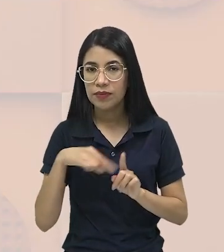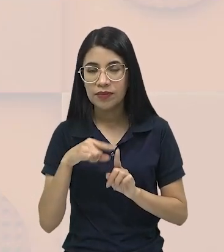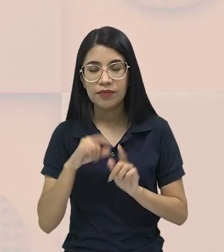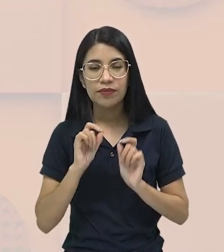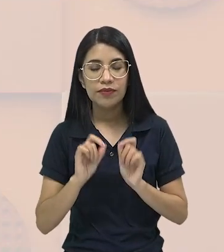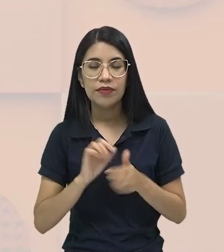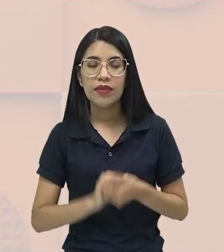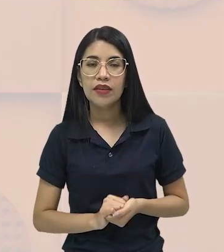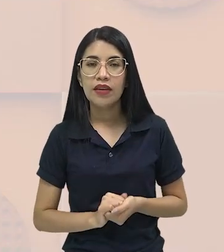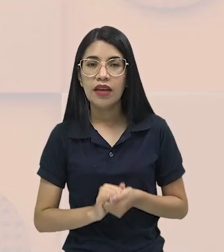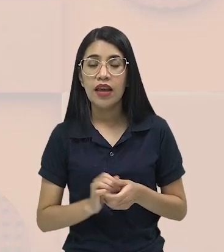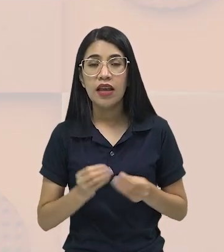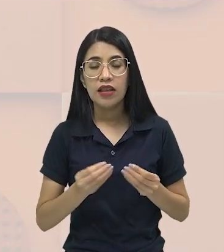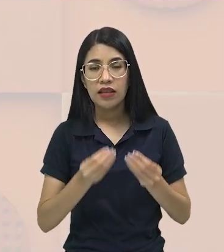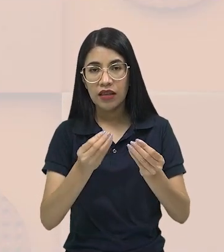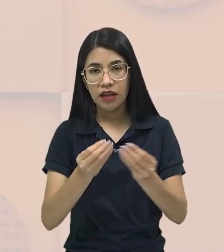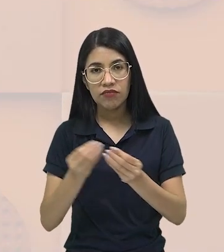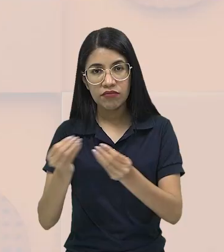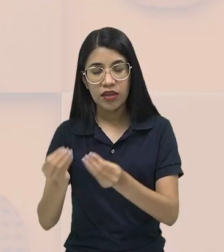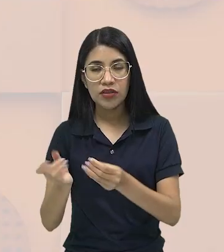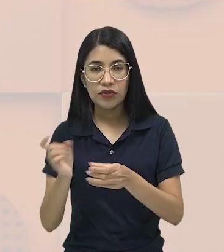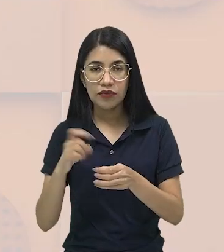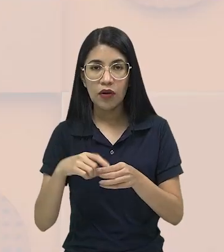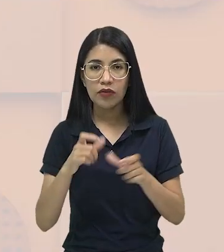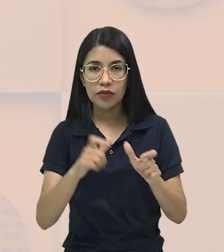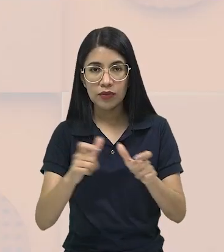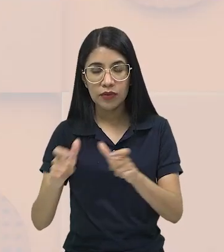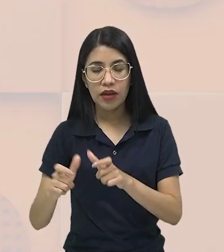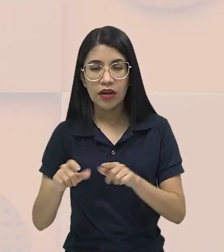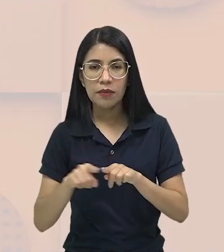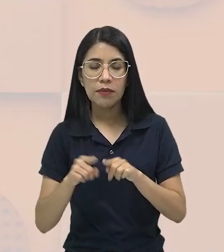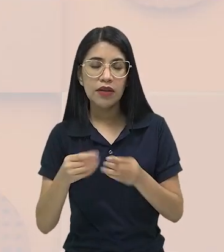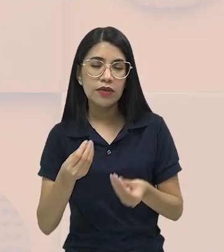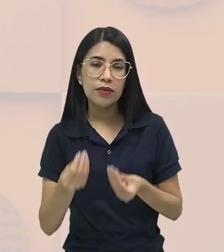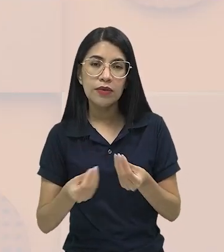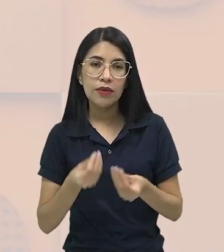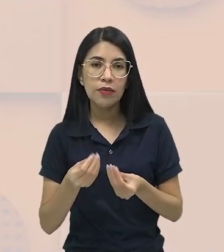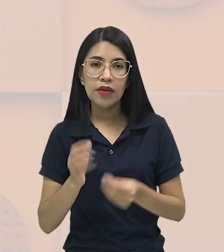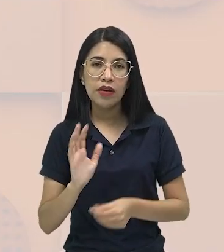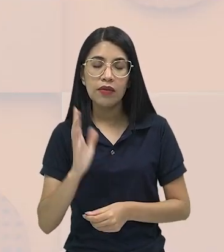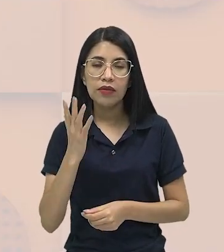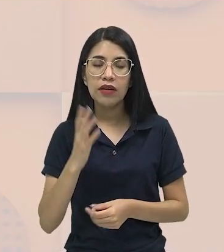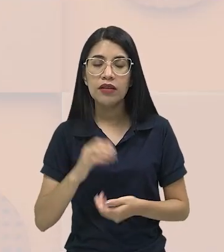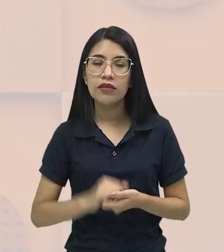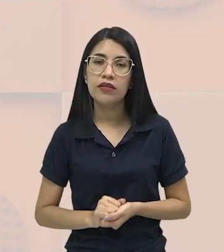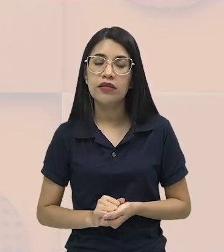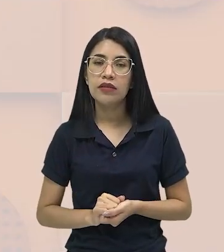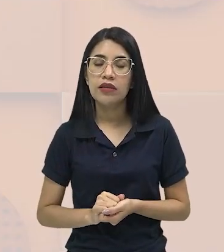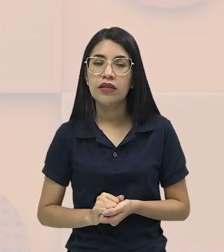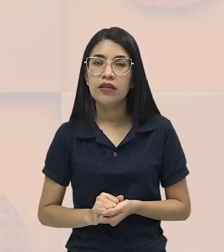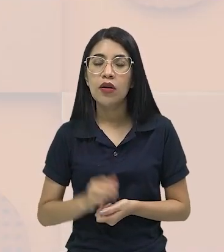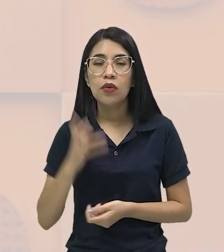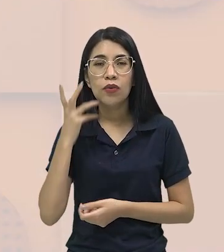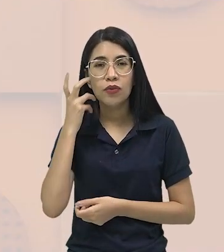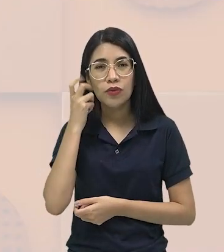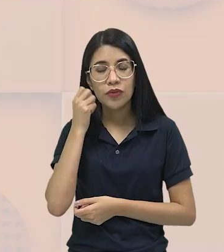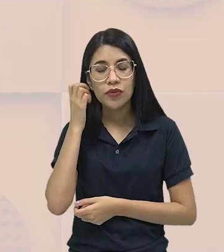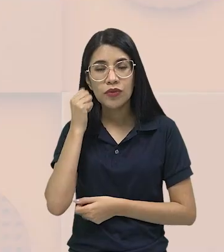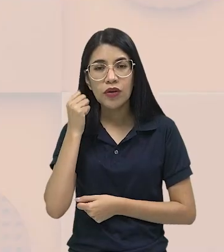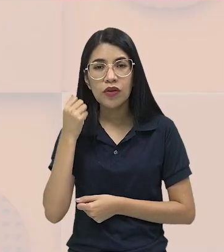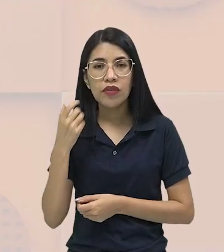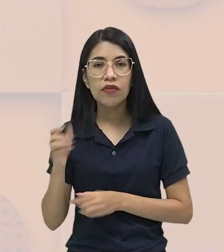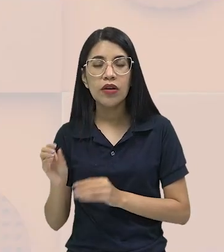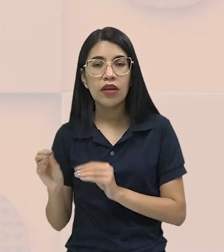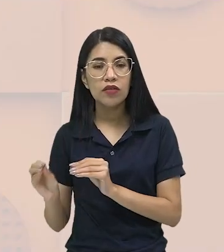que perderam para Napoleão Bonaparte. Mas, como é que vai ser tratada a ação de Dom João, né, ao vir